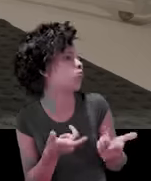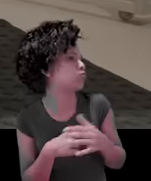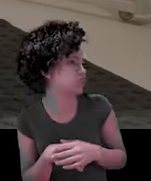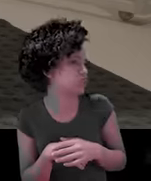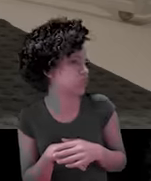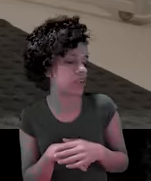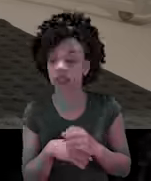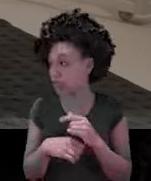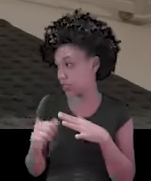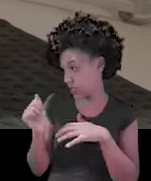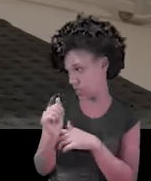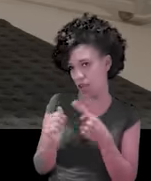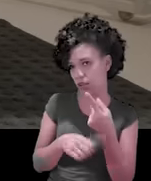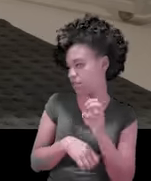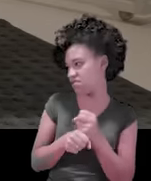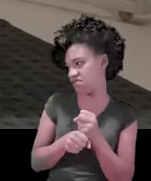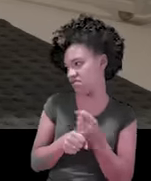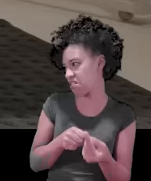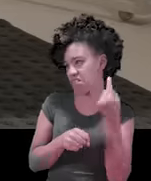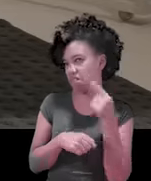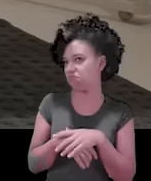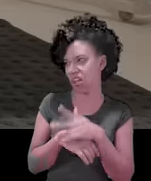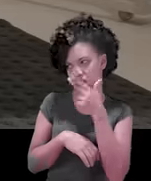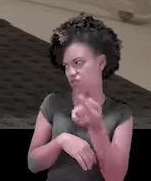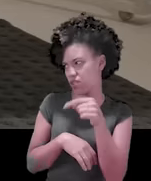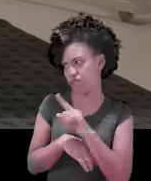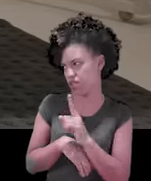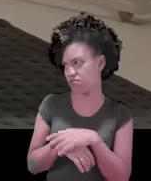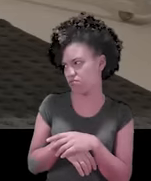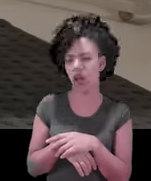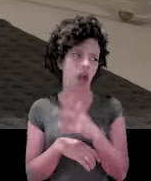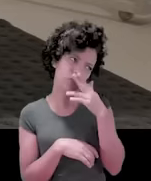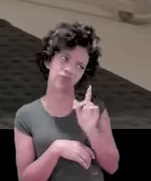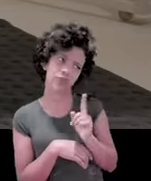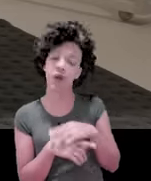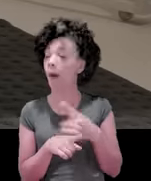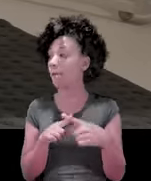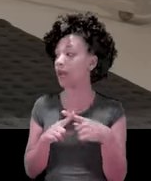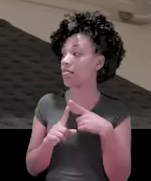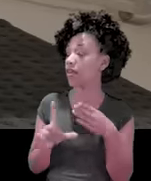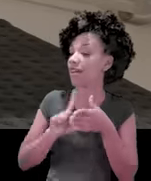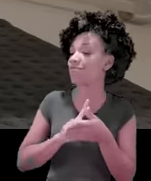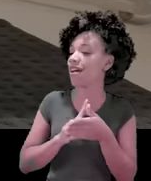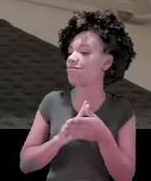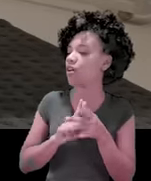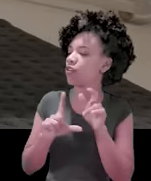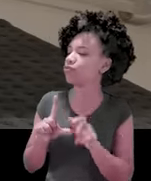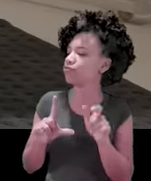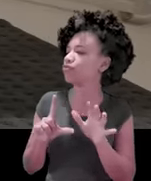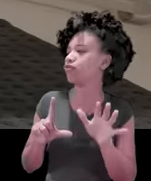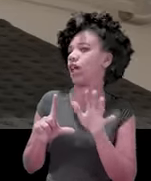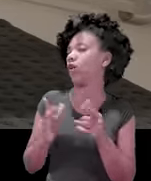É né você se acidente você 15 anos atrás talvez você não taria aqui problema porque você teve acesso a uma coisa